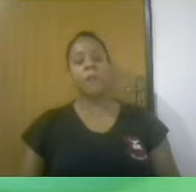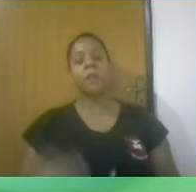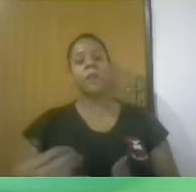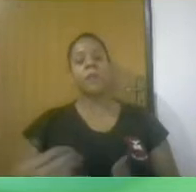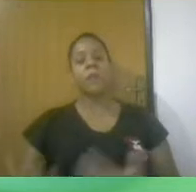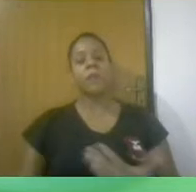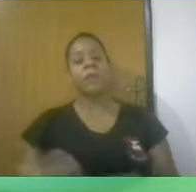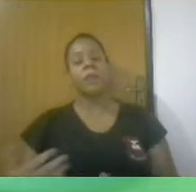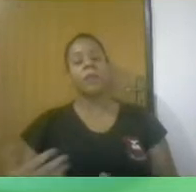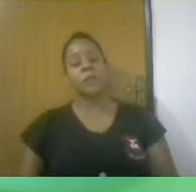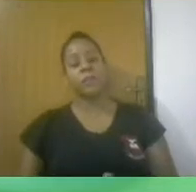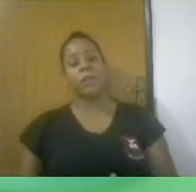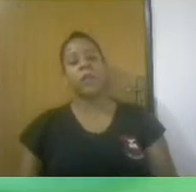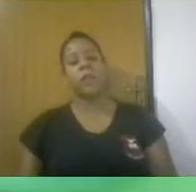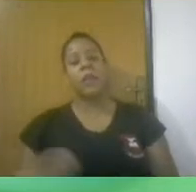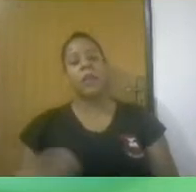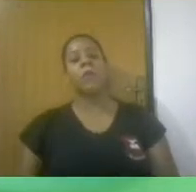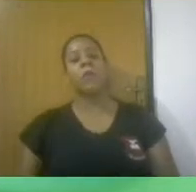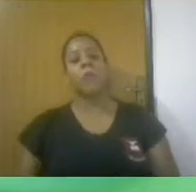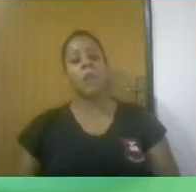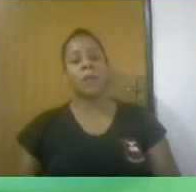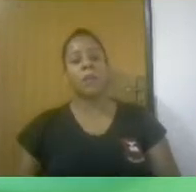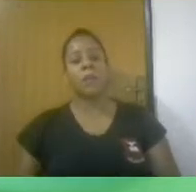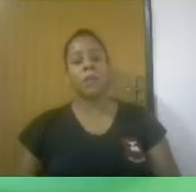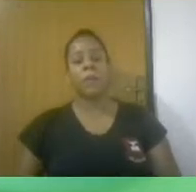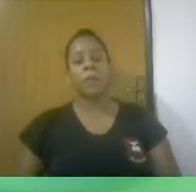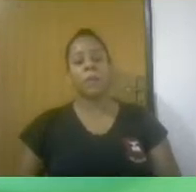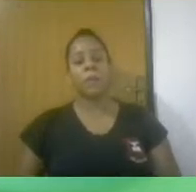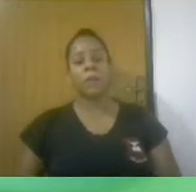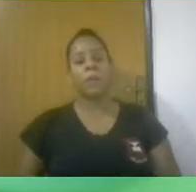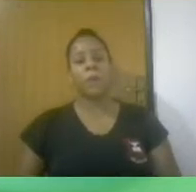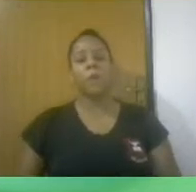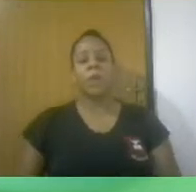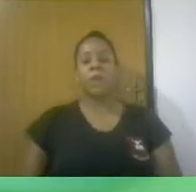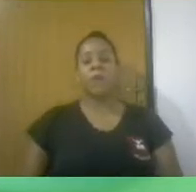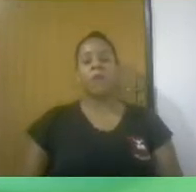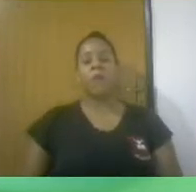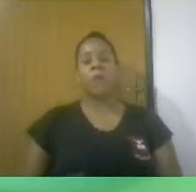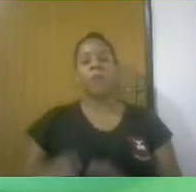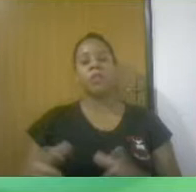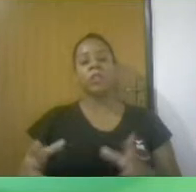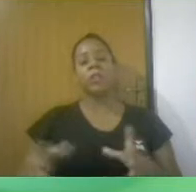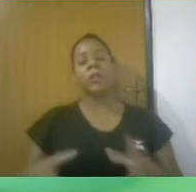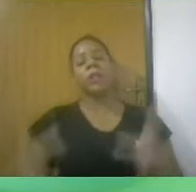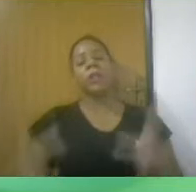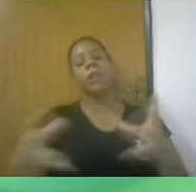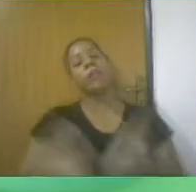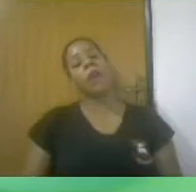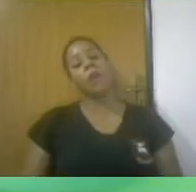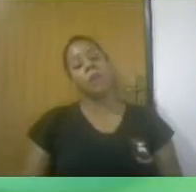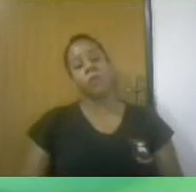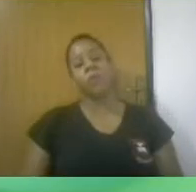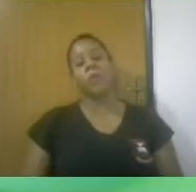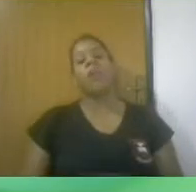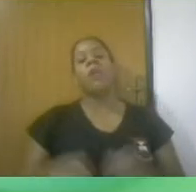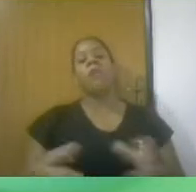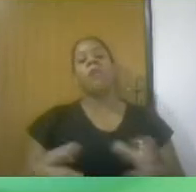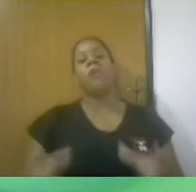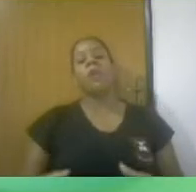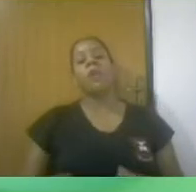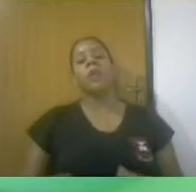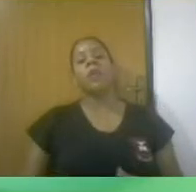né, passaram a trazer esse problema também para Portugal. Então a forma de centralizar a